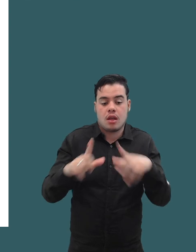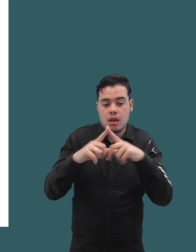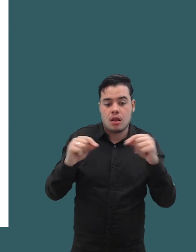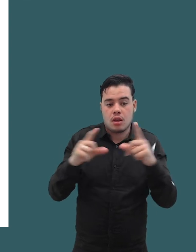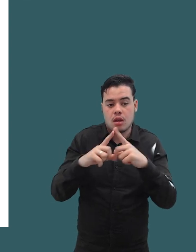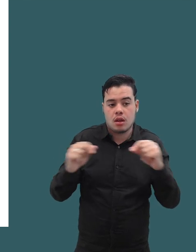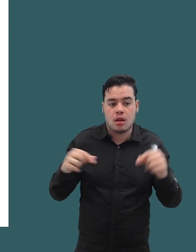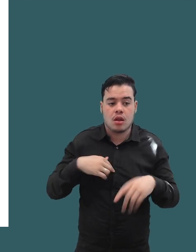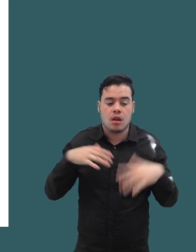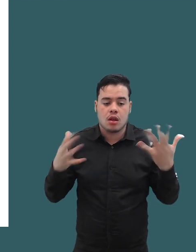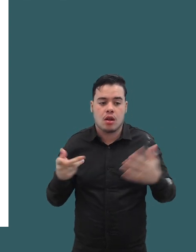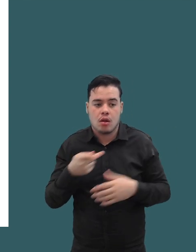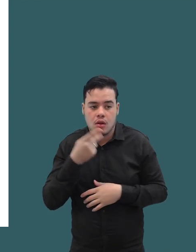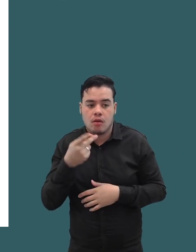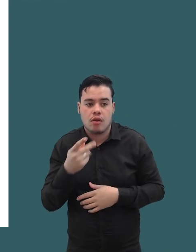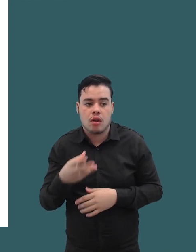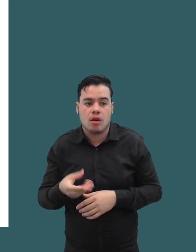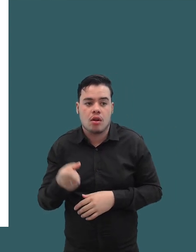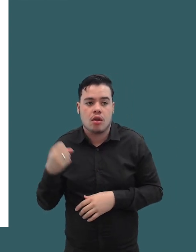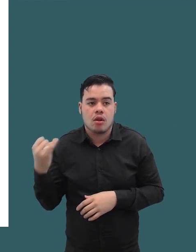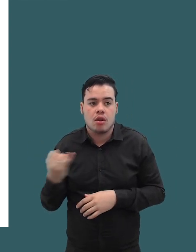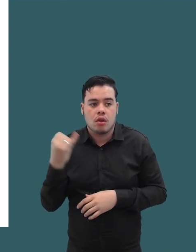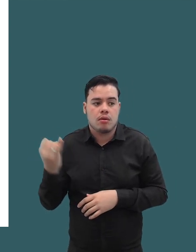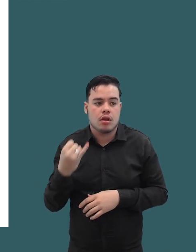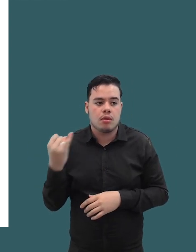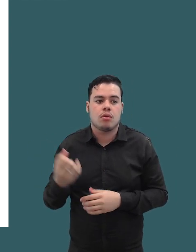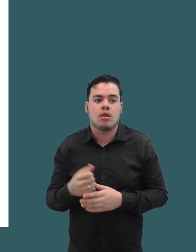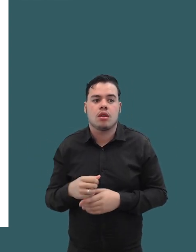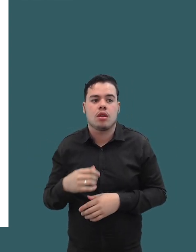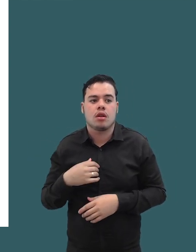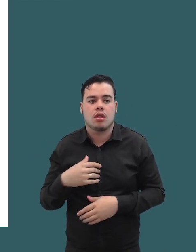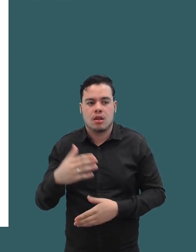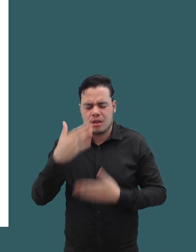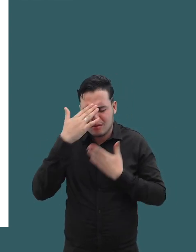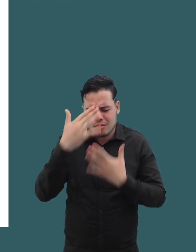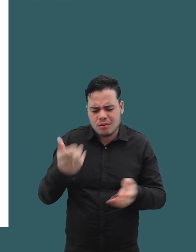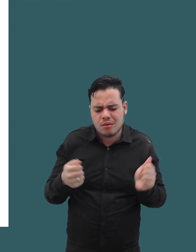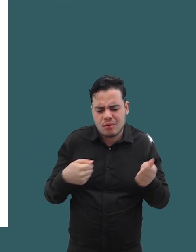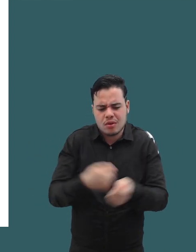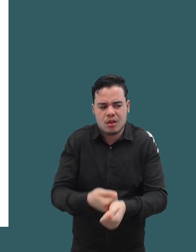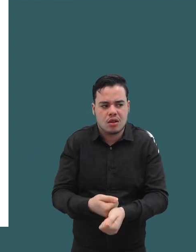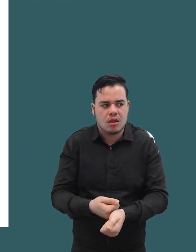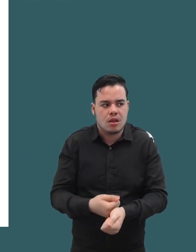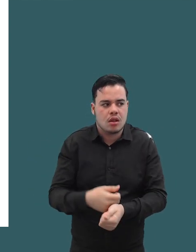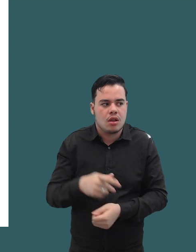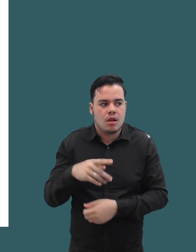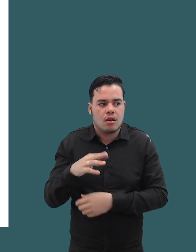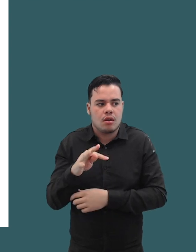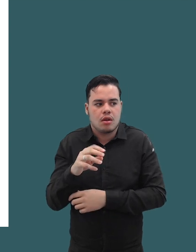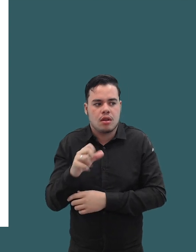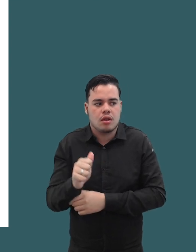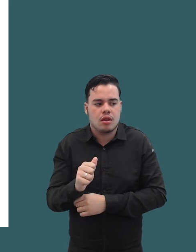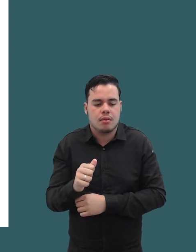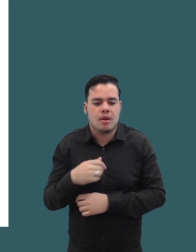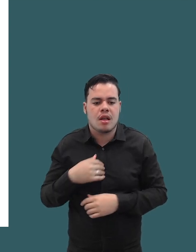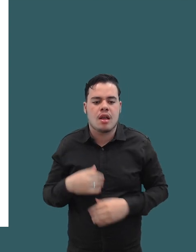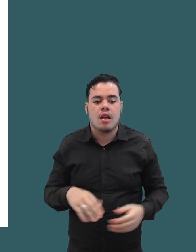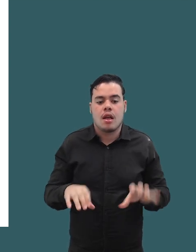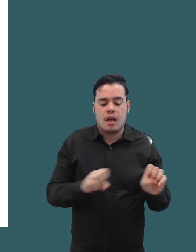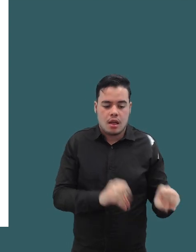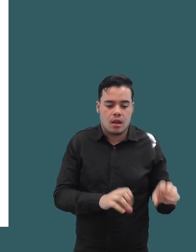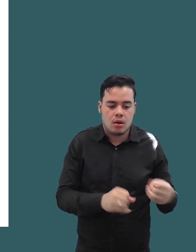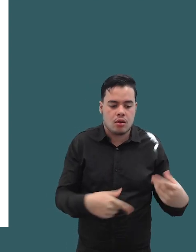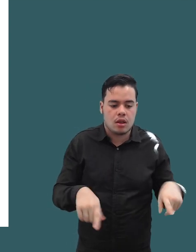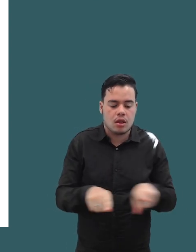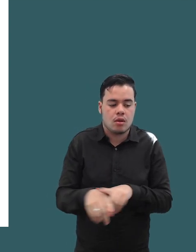eu diria que o mais importante que nos agrega e que nos mobiliza é a educação e